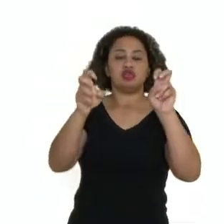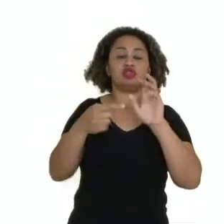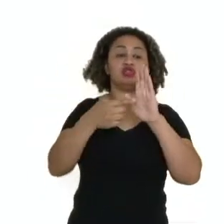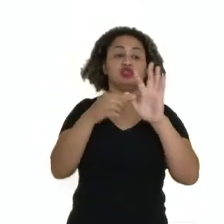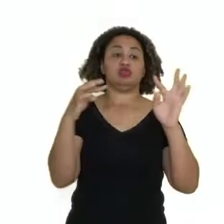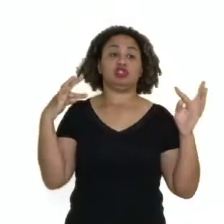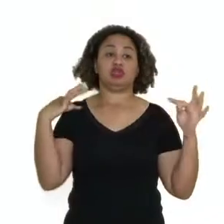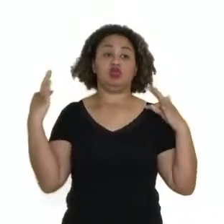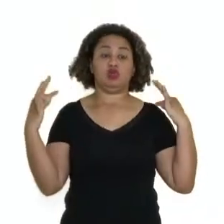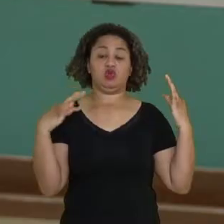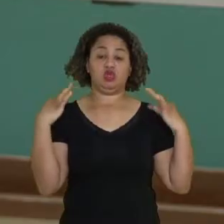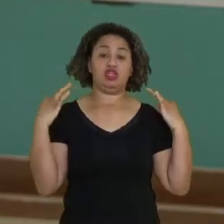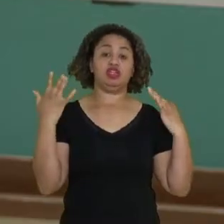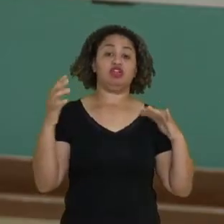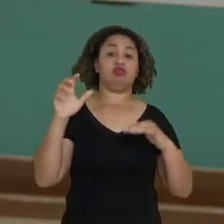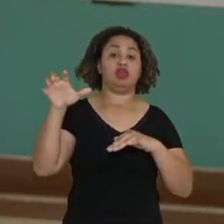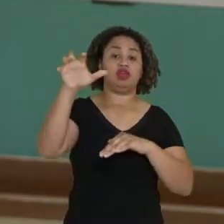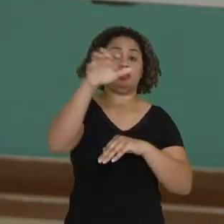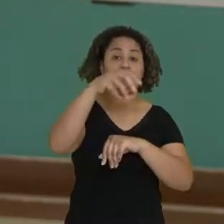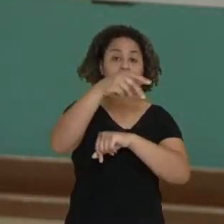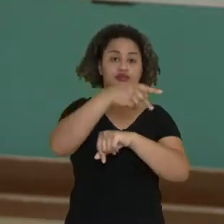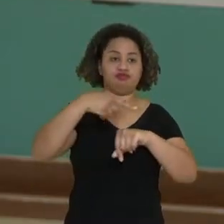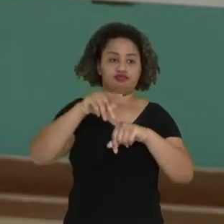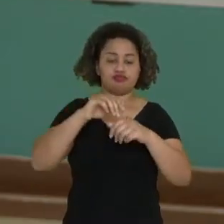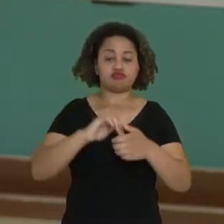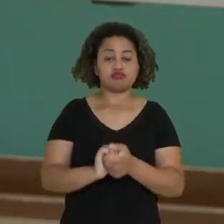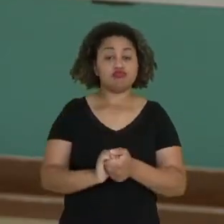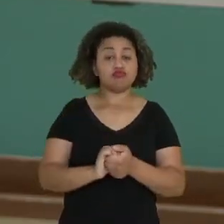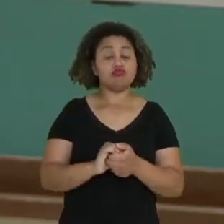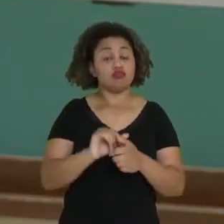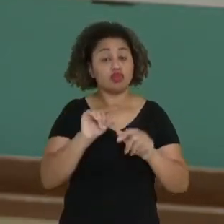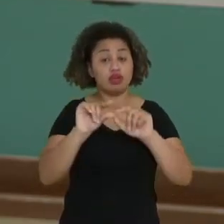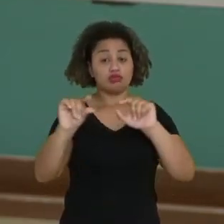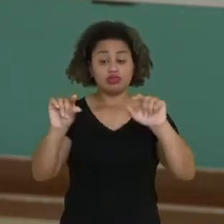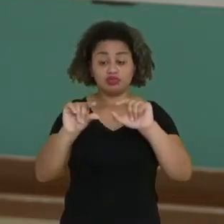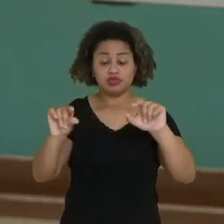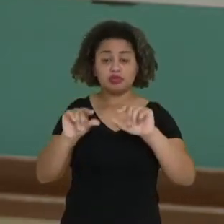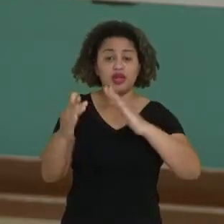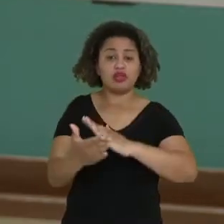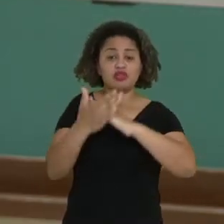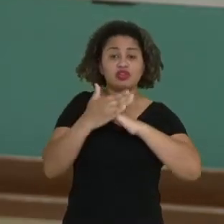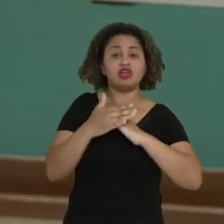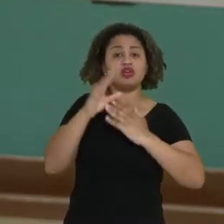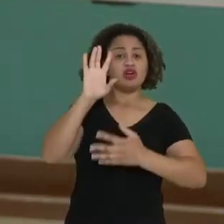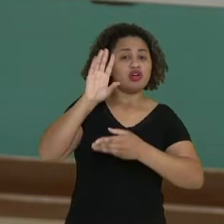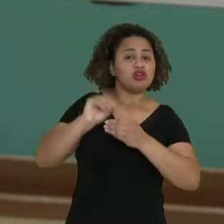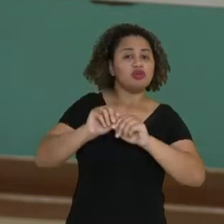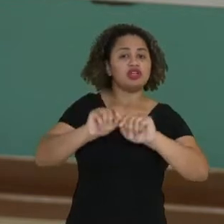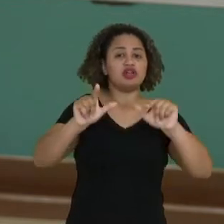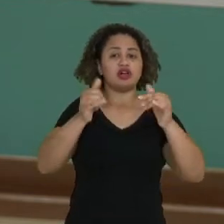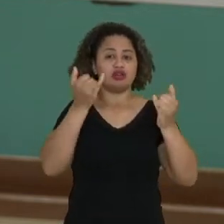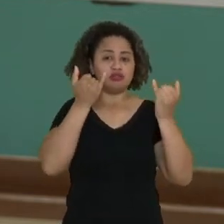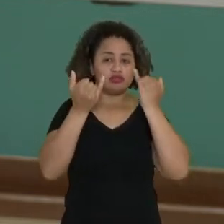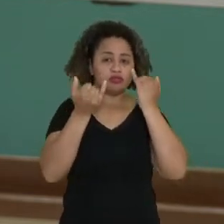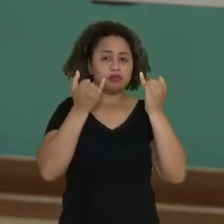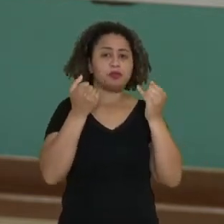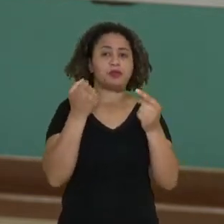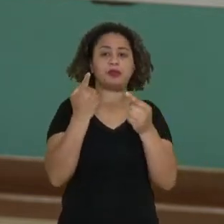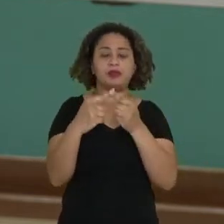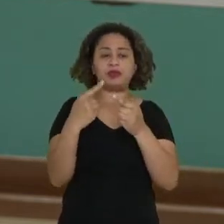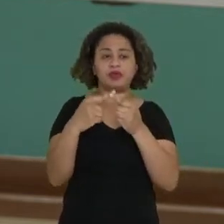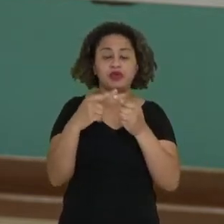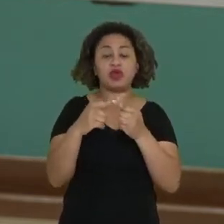turistas segundo a nacionalidade. Então, essas legendas nos auxiliam muito na leitura das informações, porque o uso